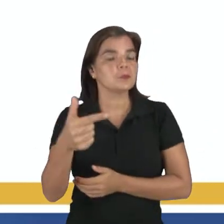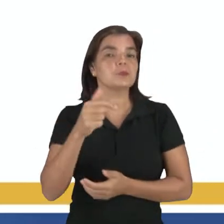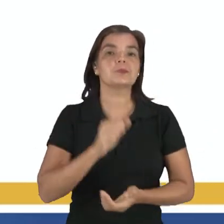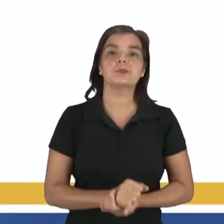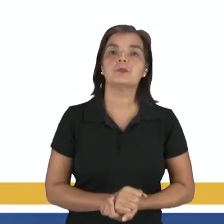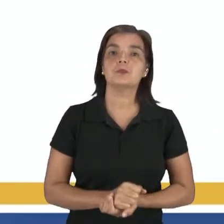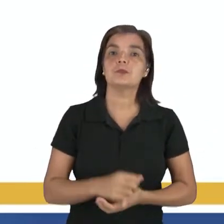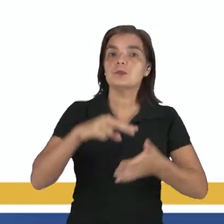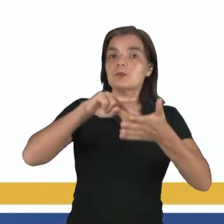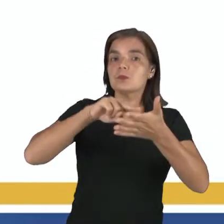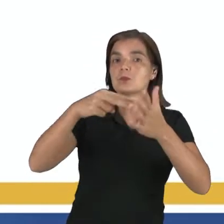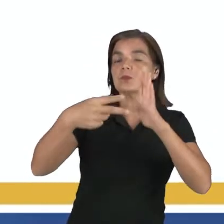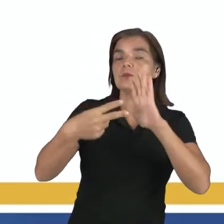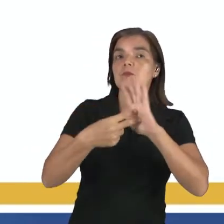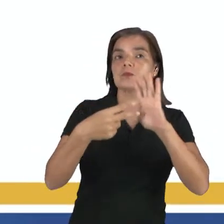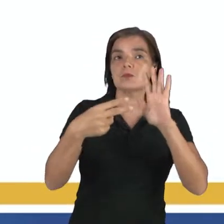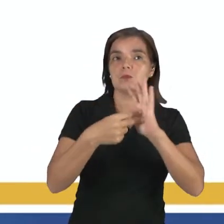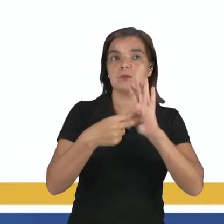outros, tá?